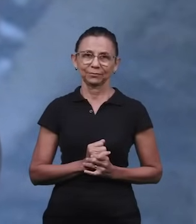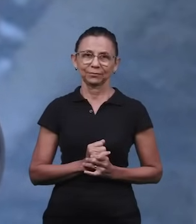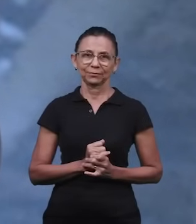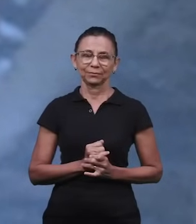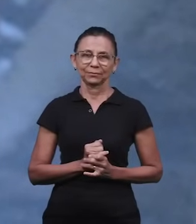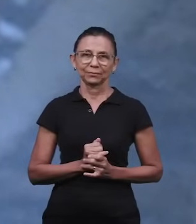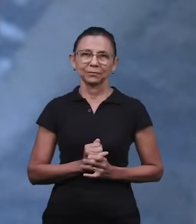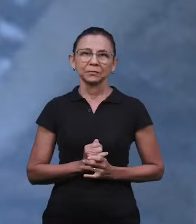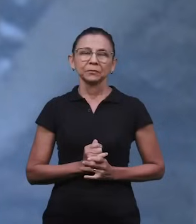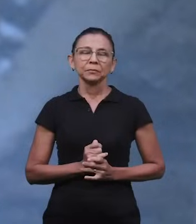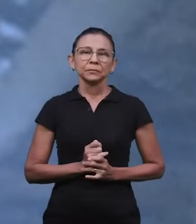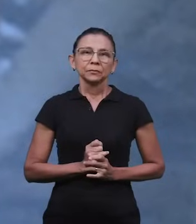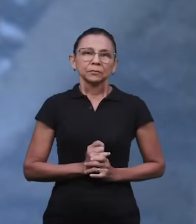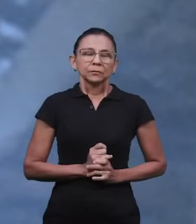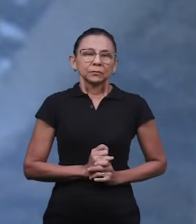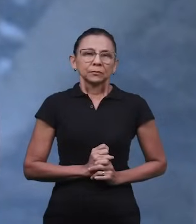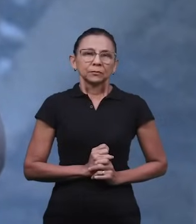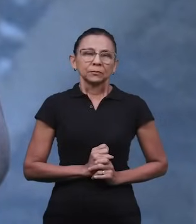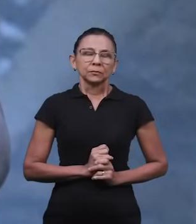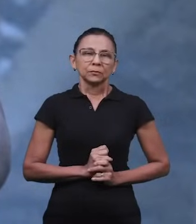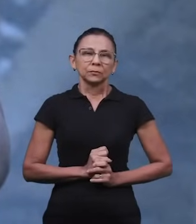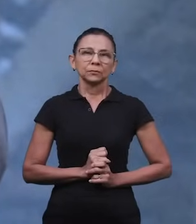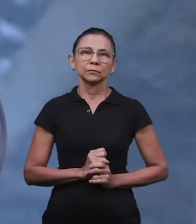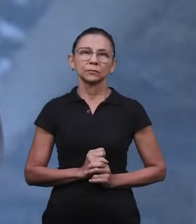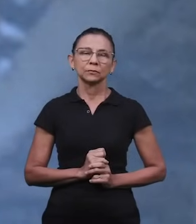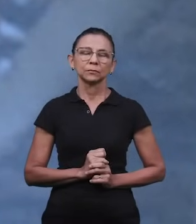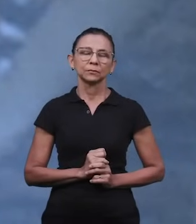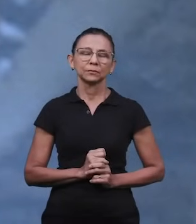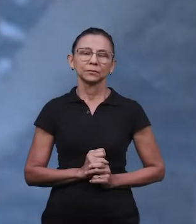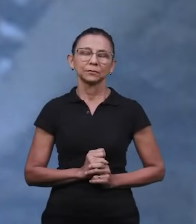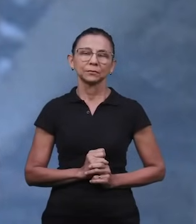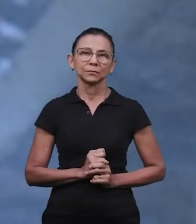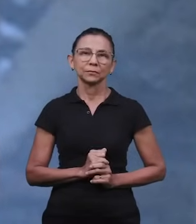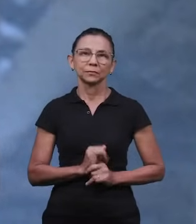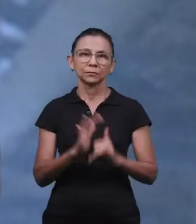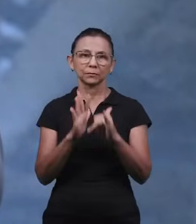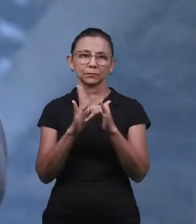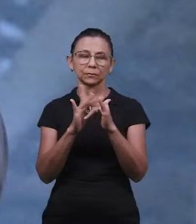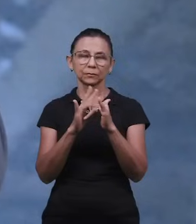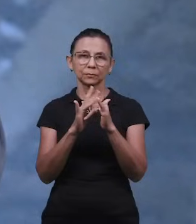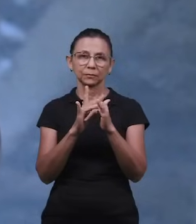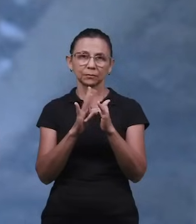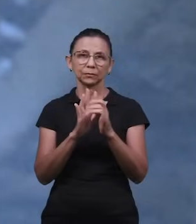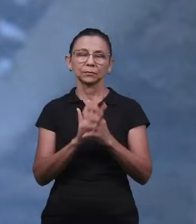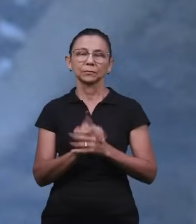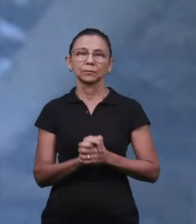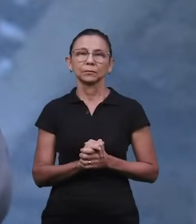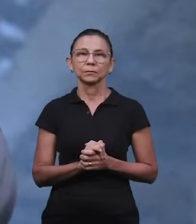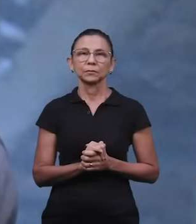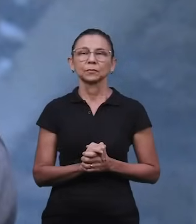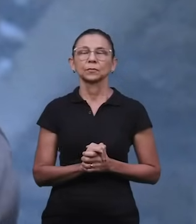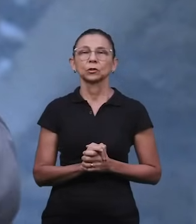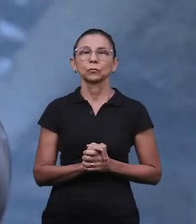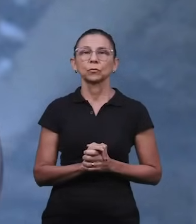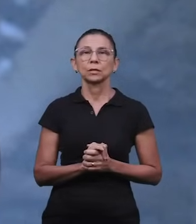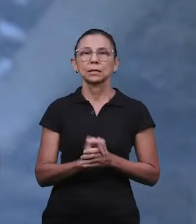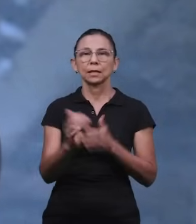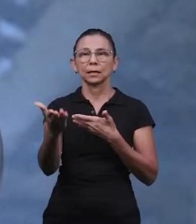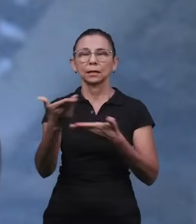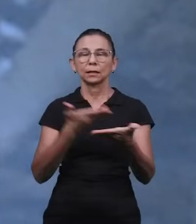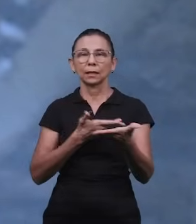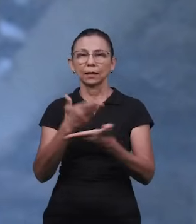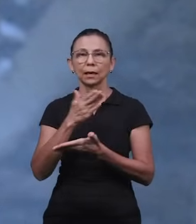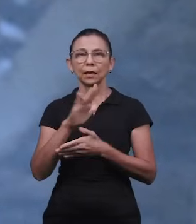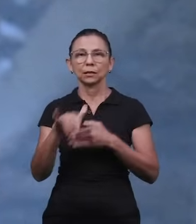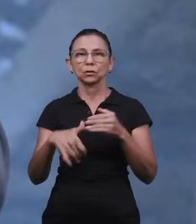disso. É que quando você interage, o alcance do nosso canal, ele é ampliado. A gente já está